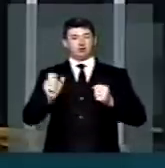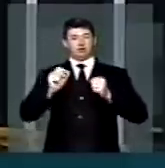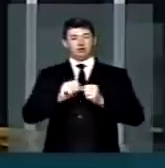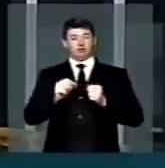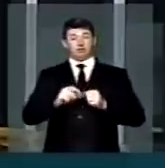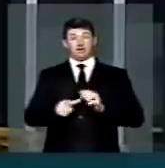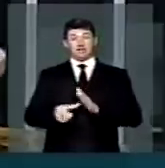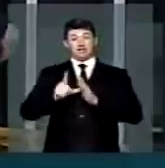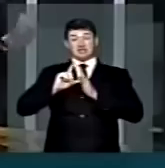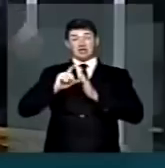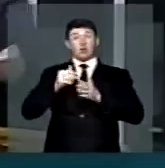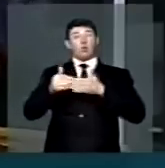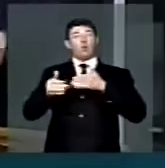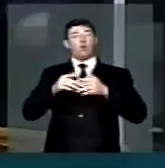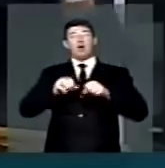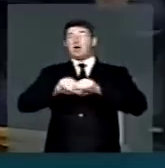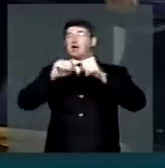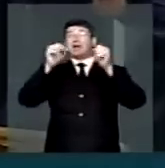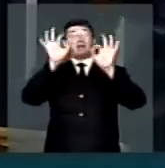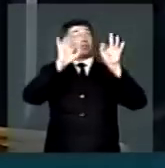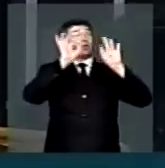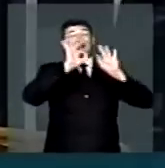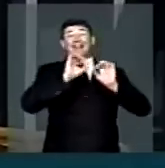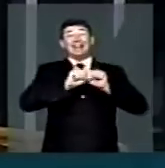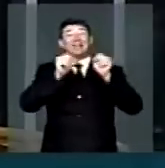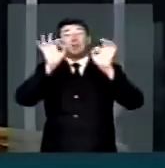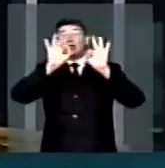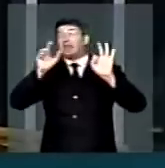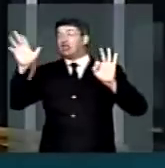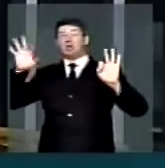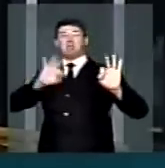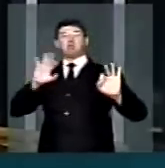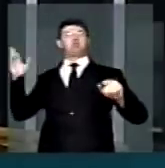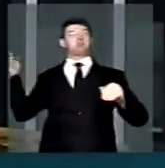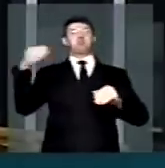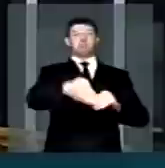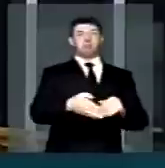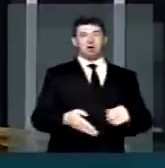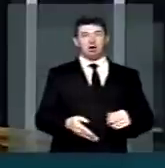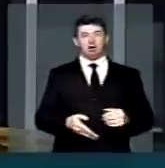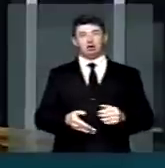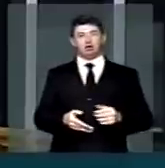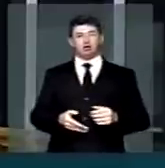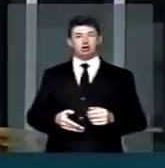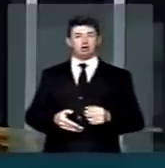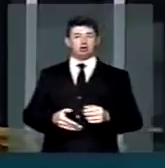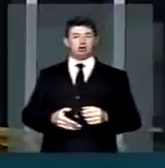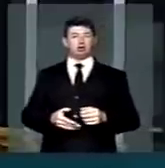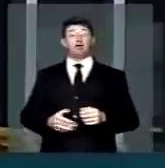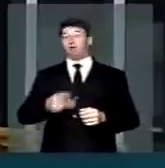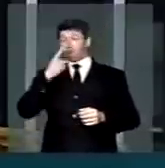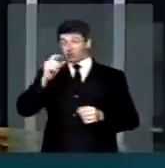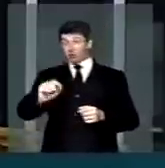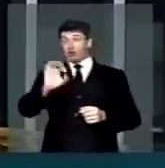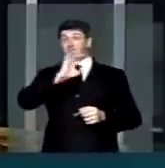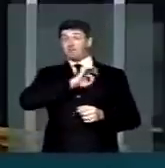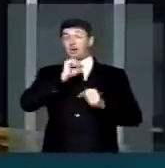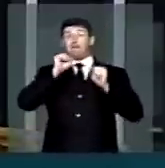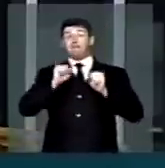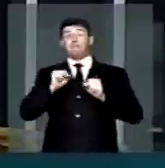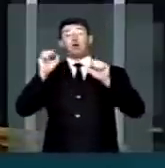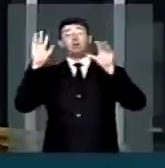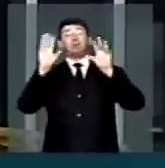de acontecer qualquer depredação, qualquer ilegalidade por parte dos manifestantes, e colocou que a polícia só pode